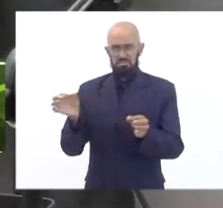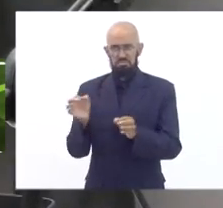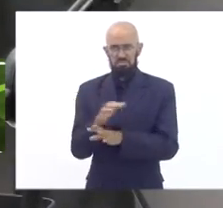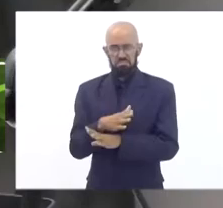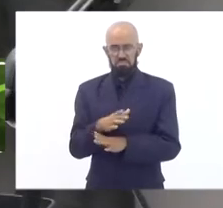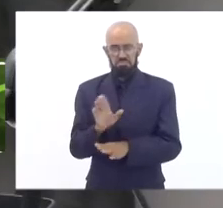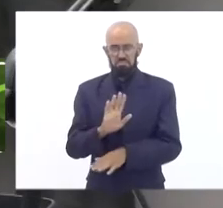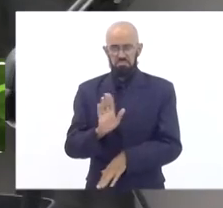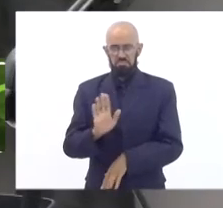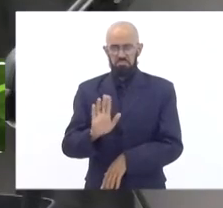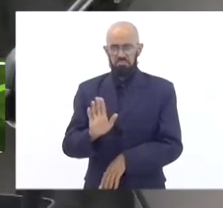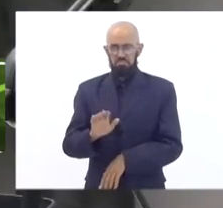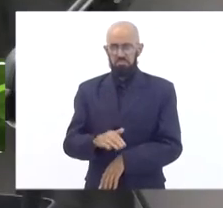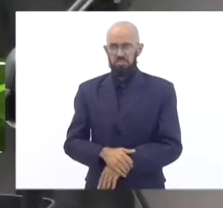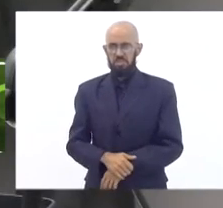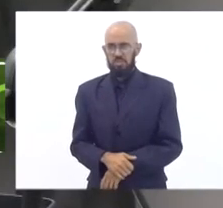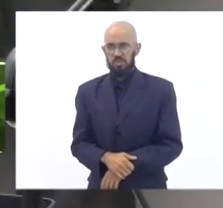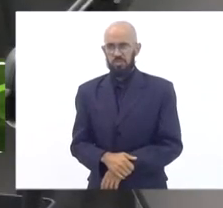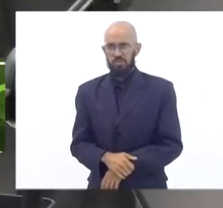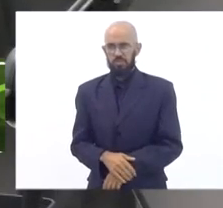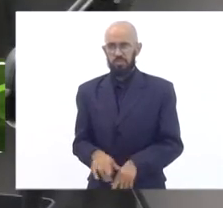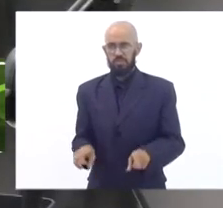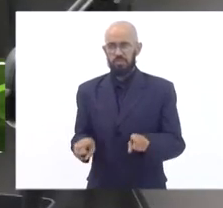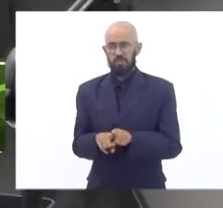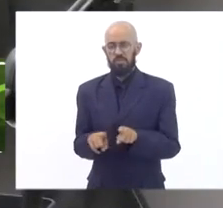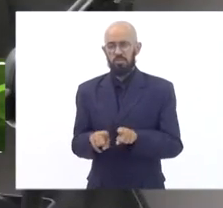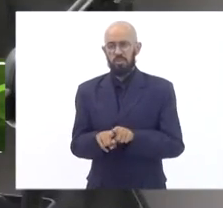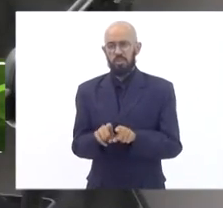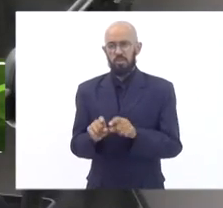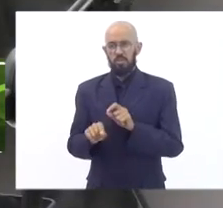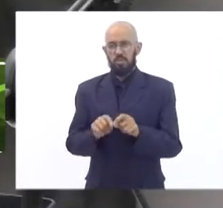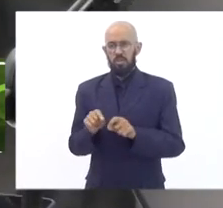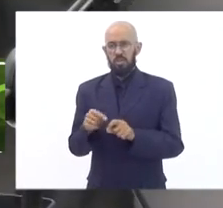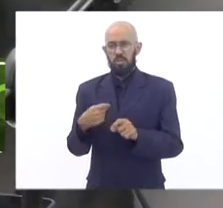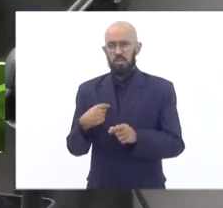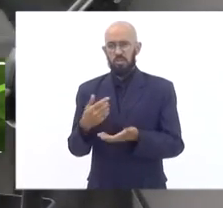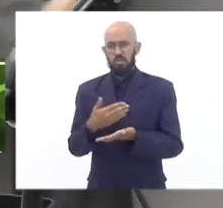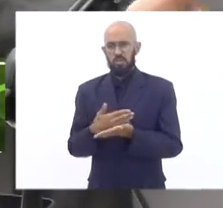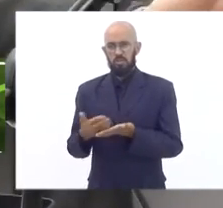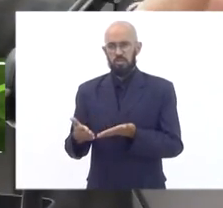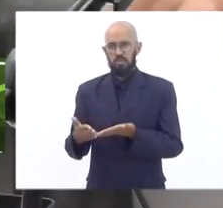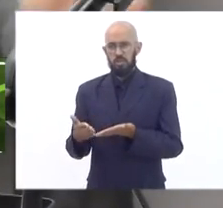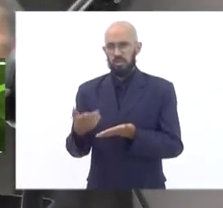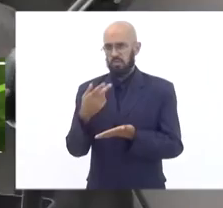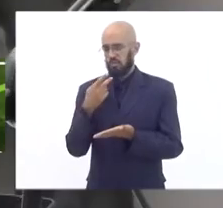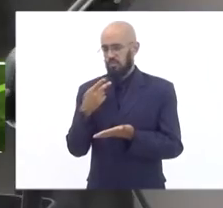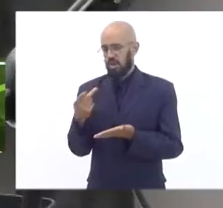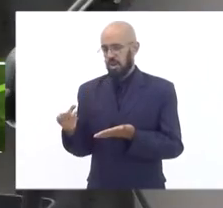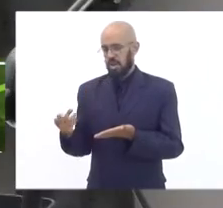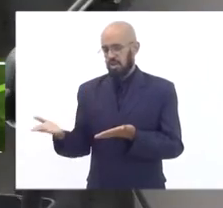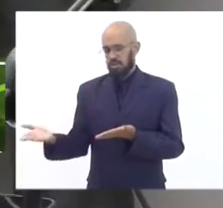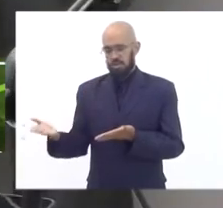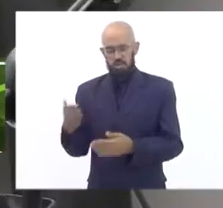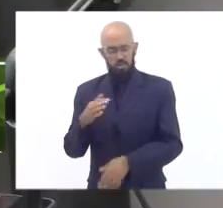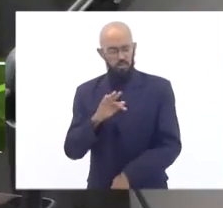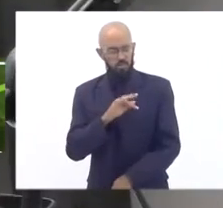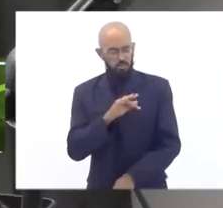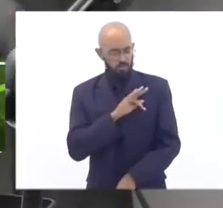Eu também acho, cumpre qualquer prazo. E, ao mesmo tempo, eu cochichava aqui com a deputada Marta